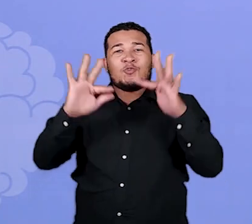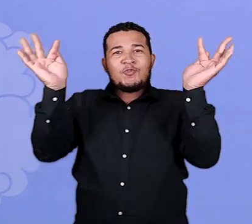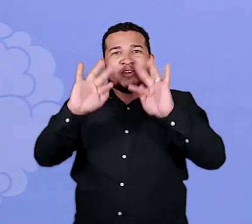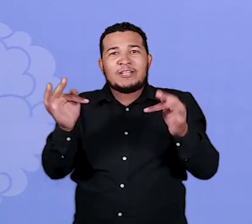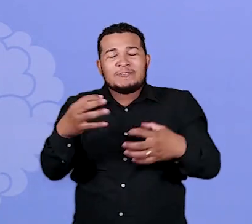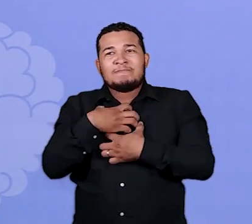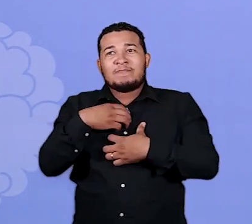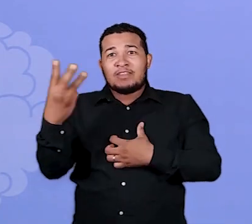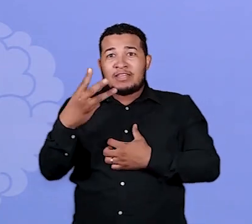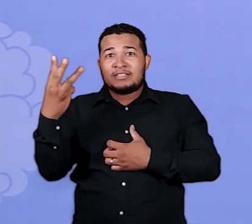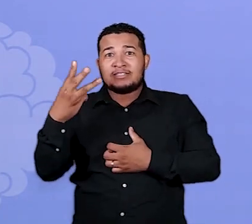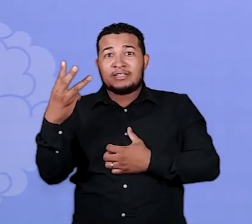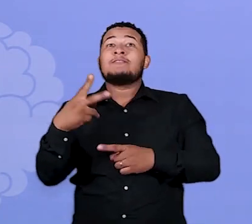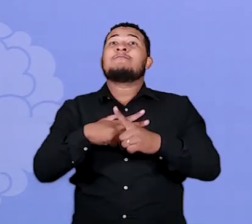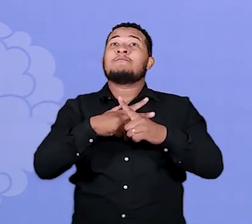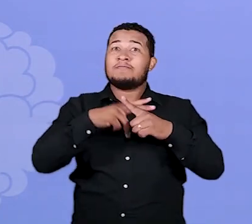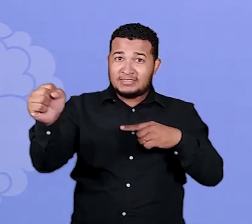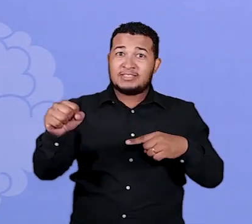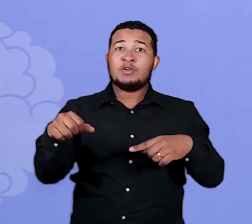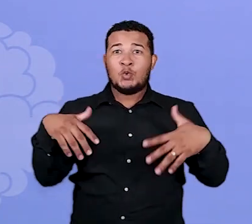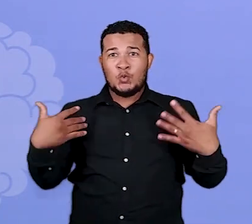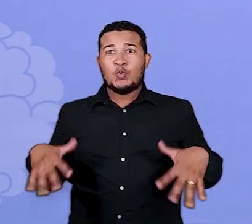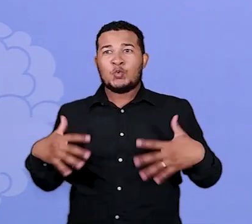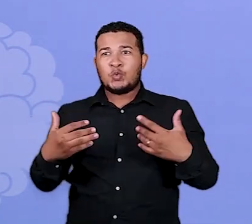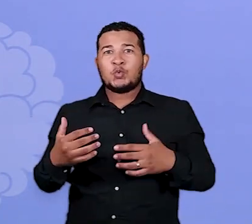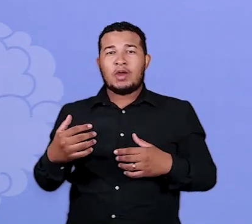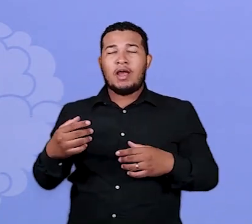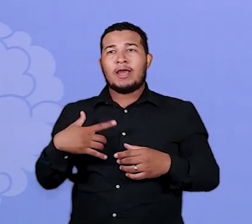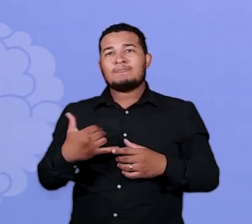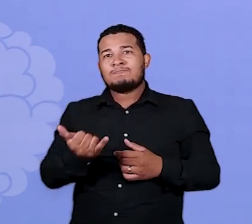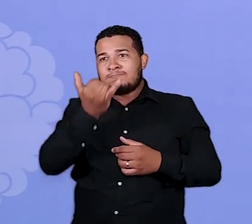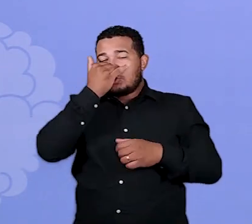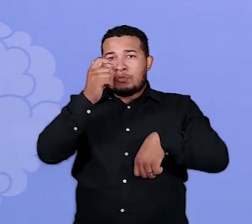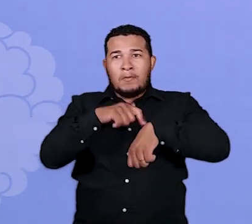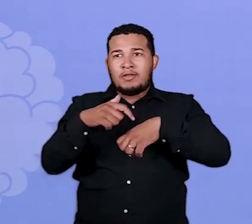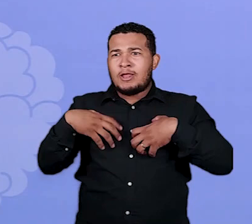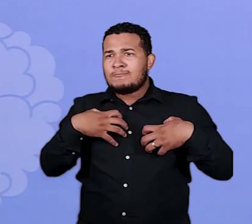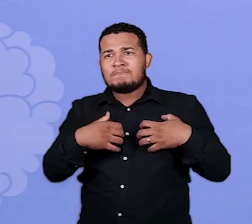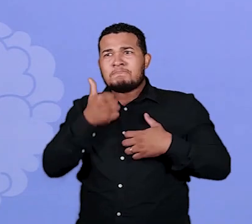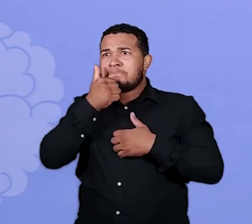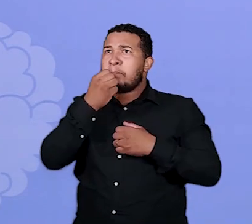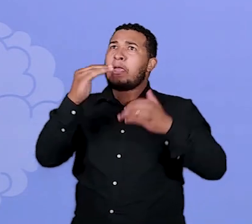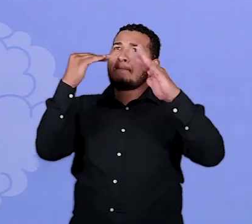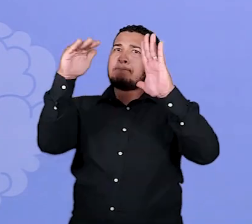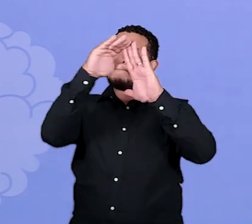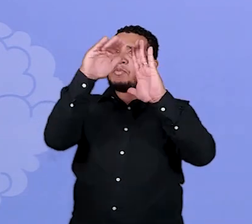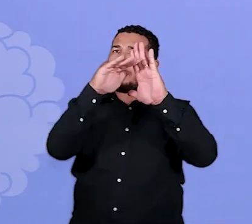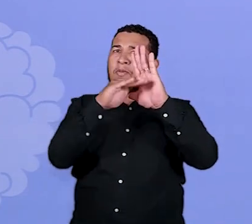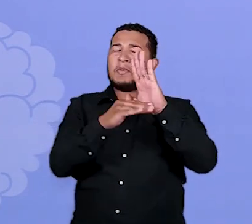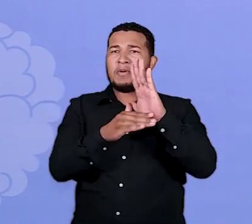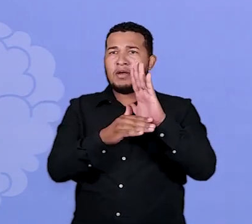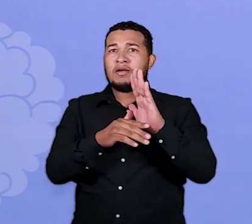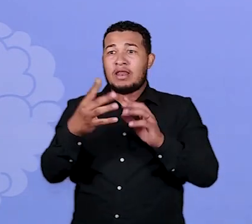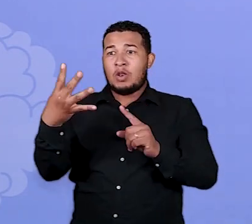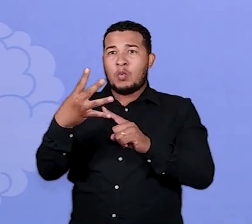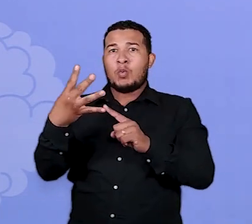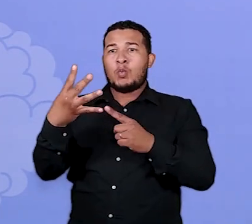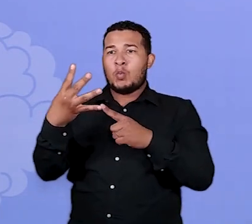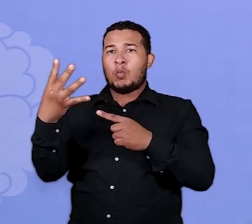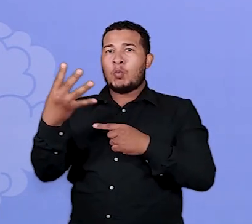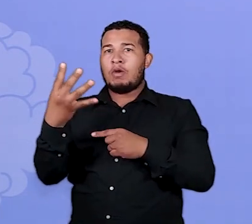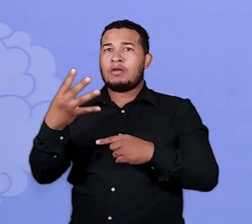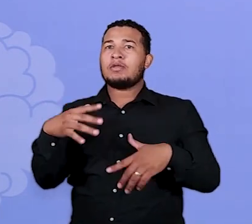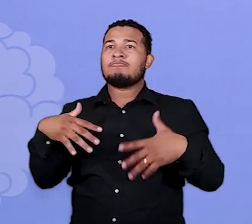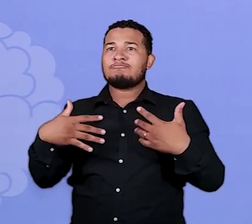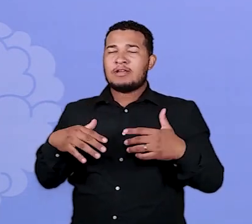de novo, ficou muito feliz, jogou a terceira partida, venceu, e aí, num determinado momento, ela estava muito bem posicionada no torneio, e era a